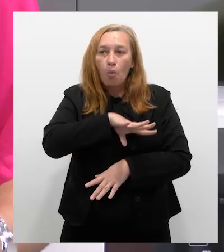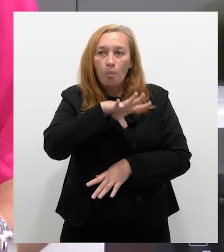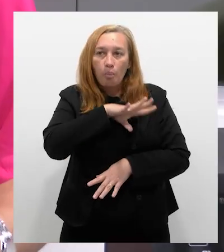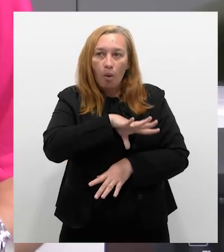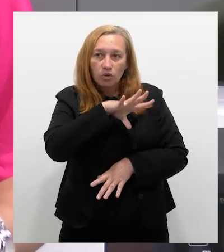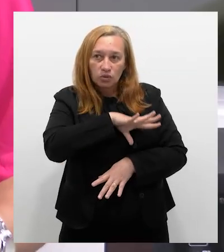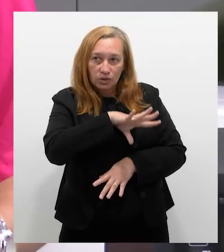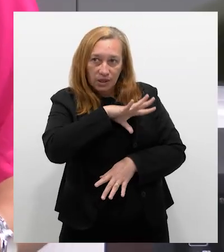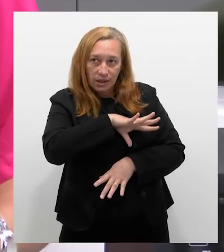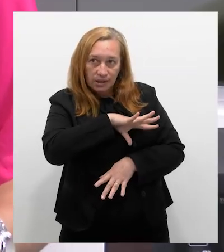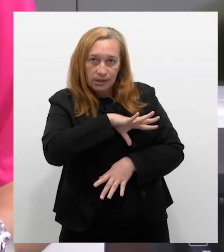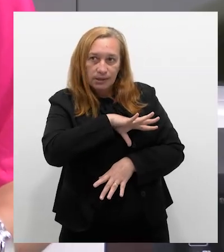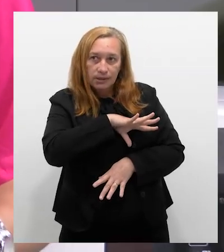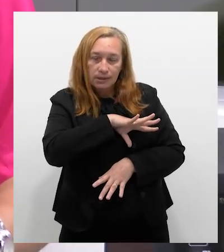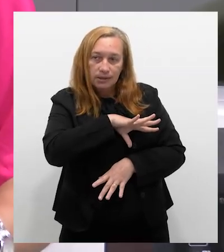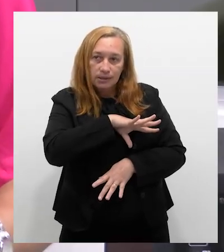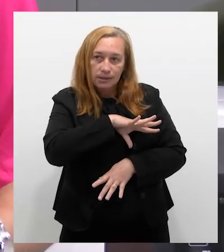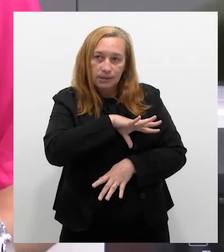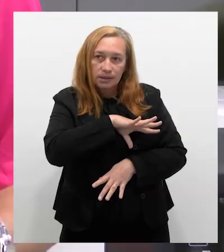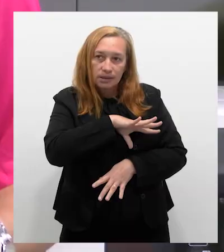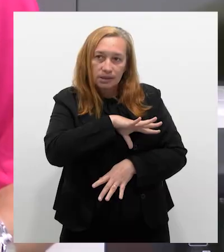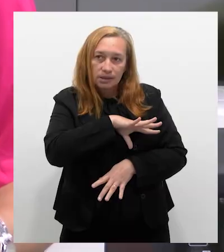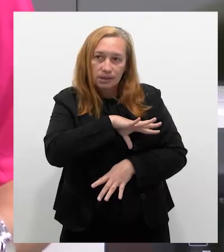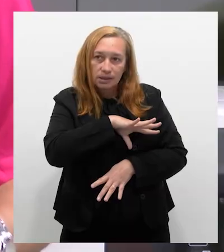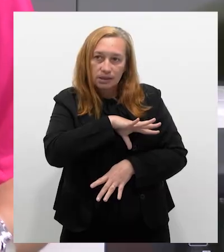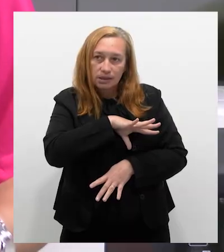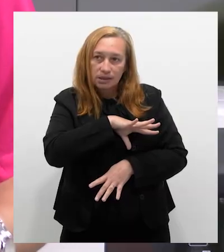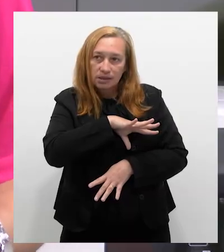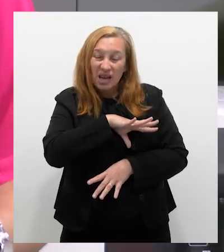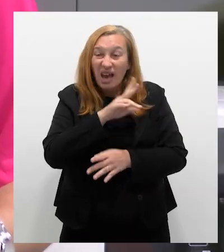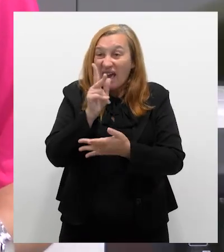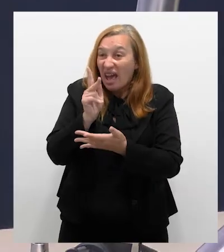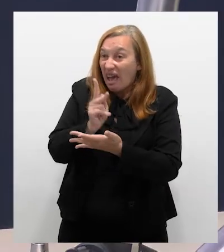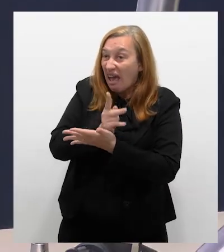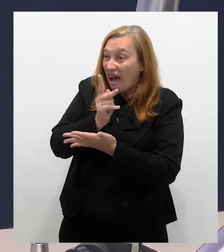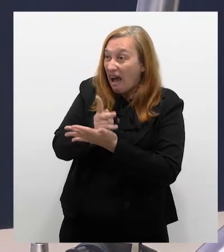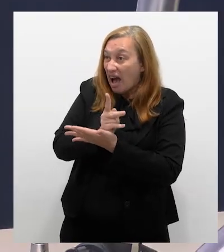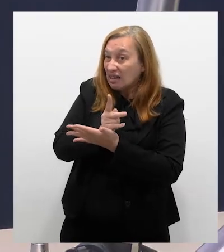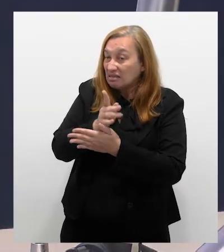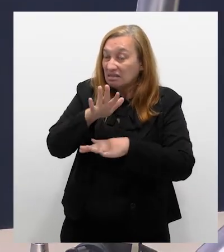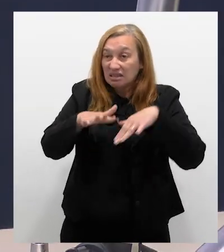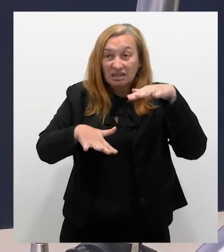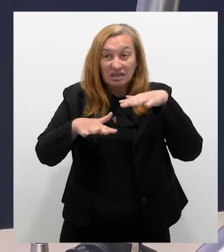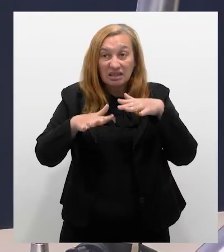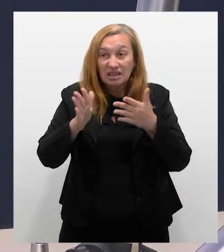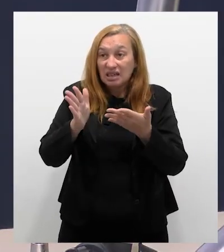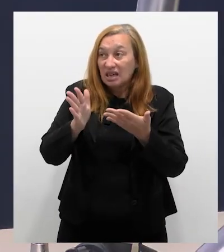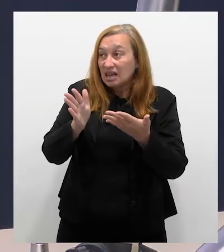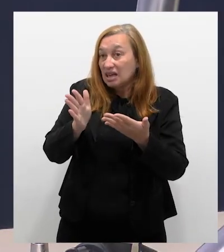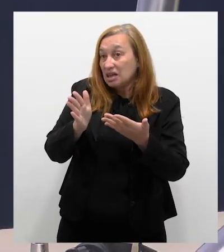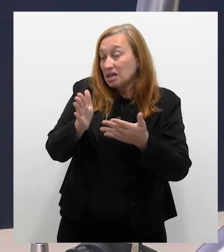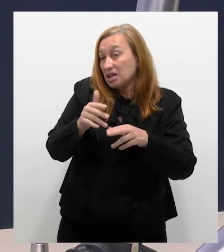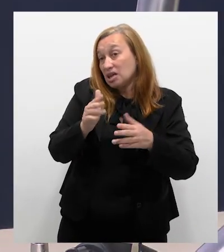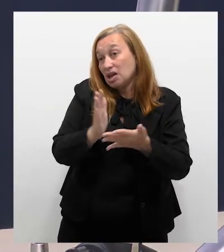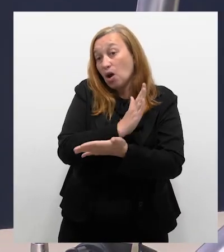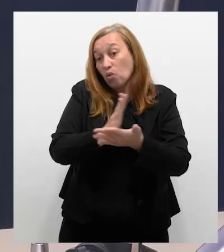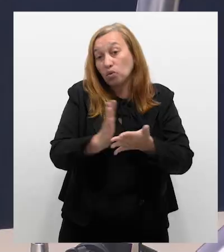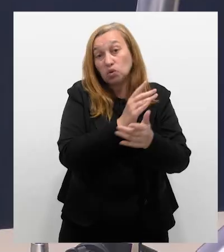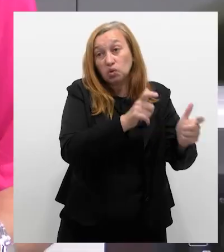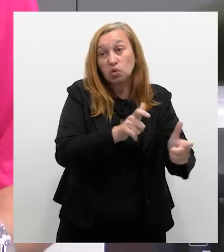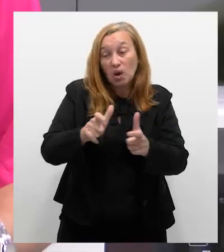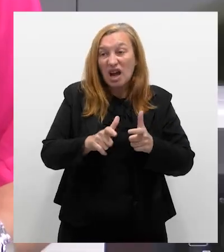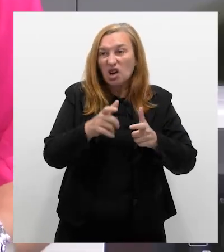um português muito rebuscado em determinadas situações, mas não é culpa das pessoas, né?